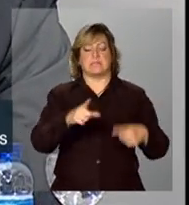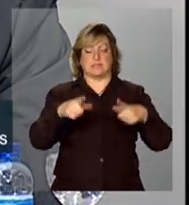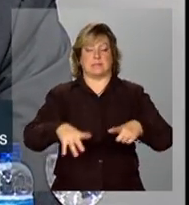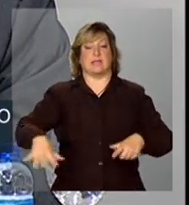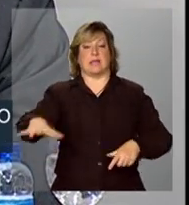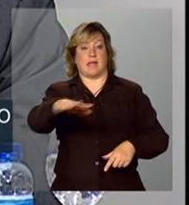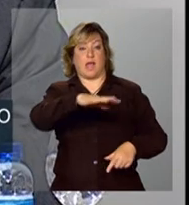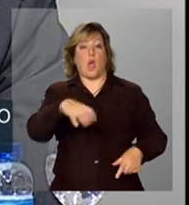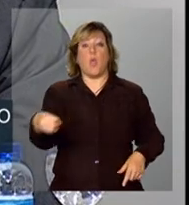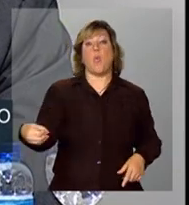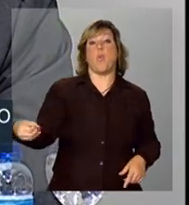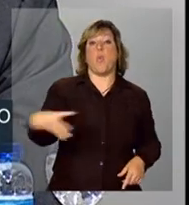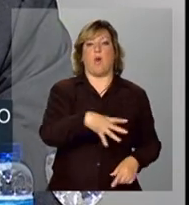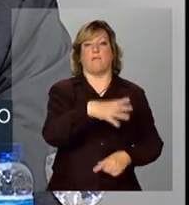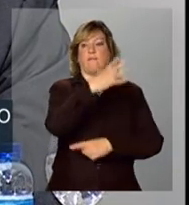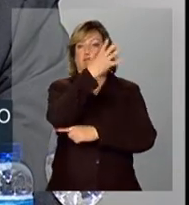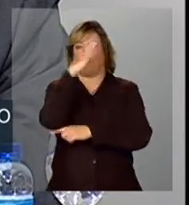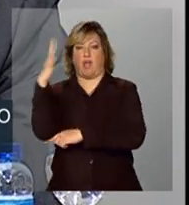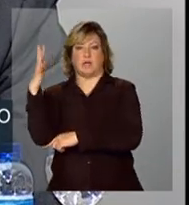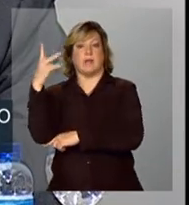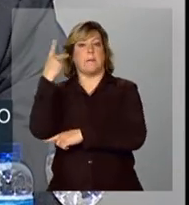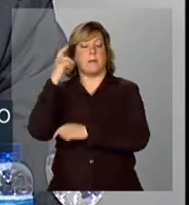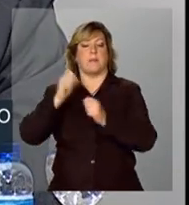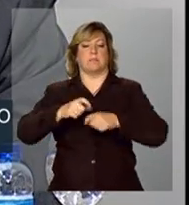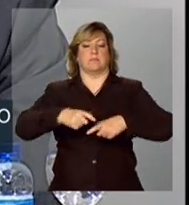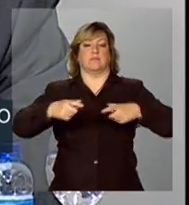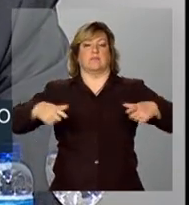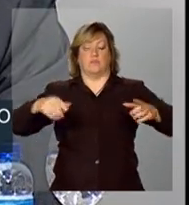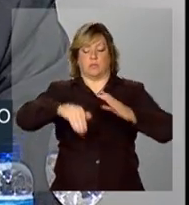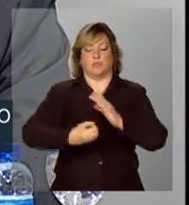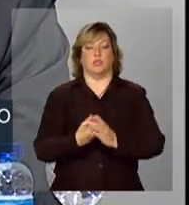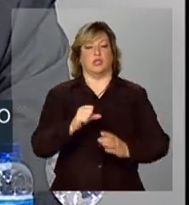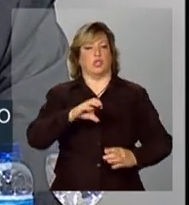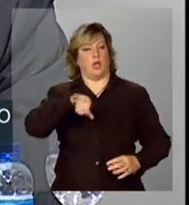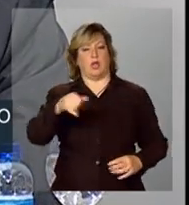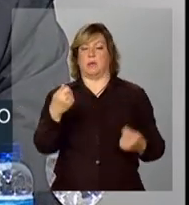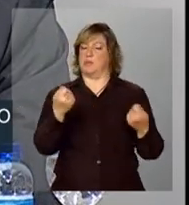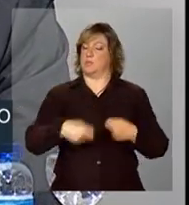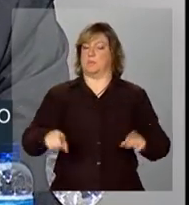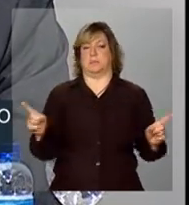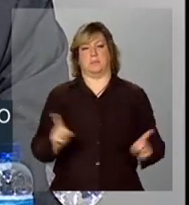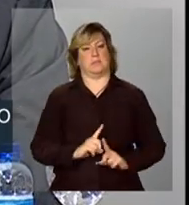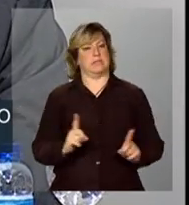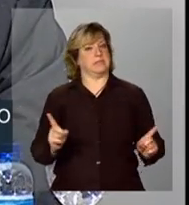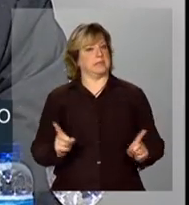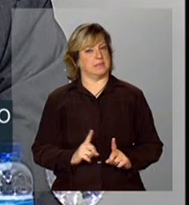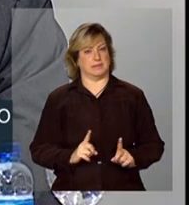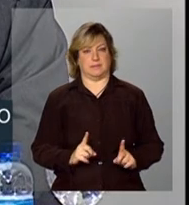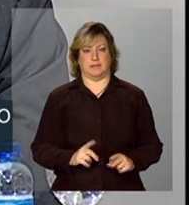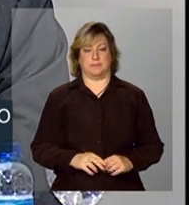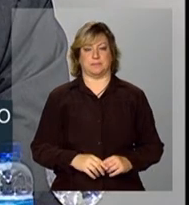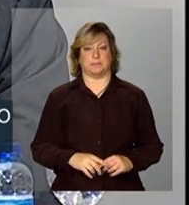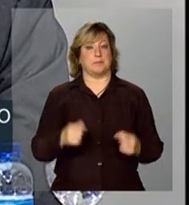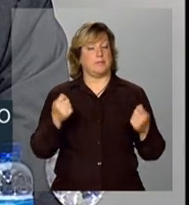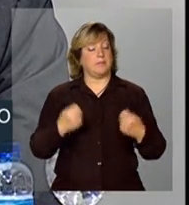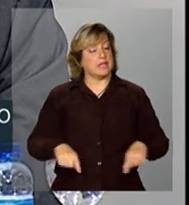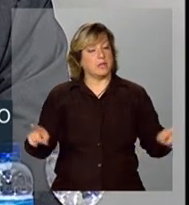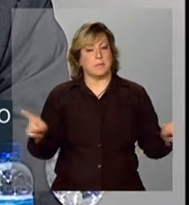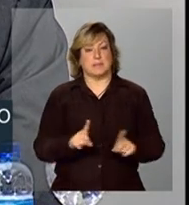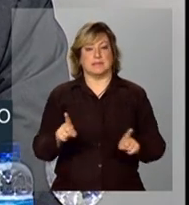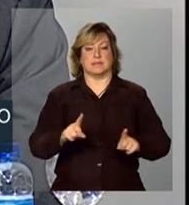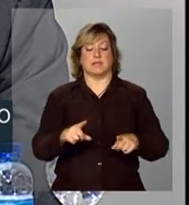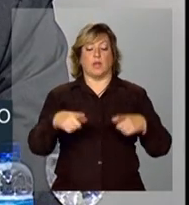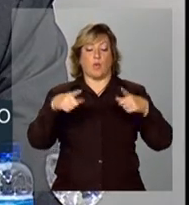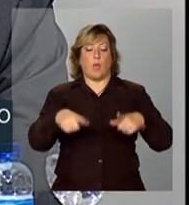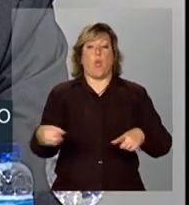área nova, de floresta, para aumentar a produção da soja no Brasil. Não preciso, não é